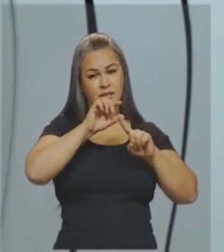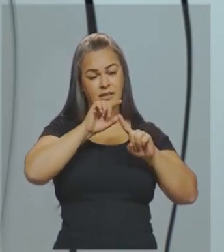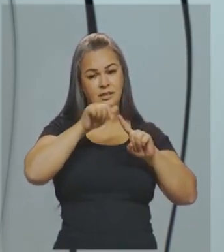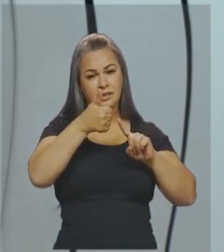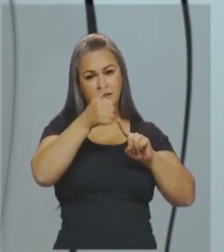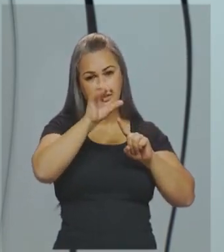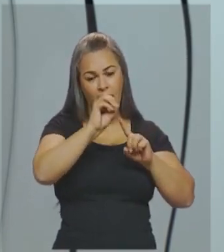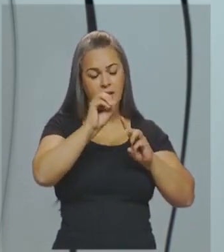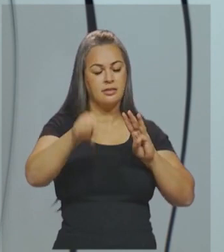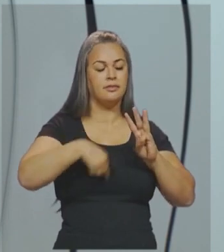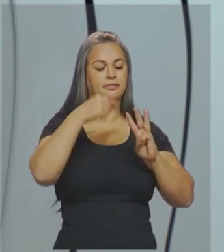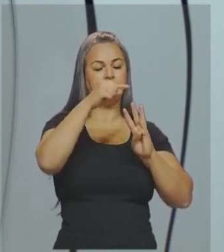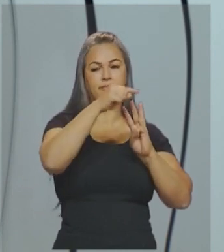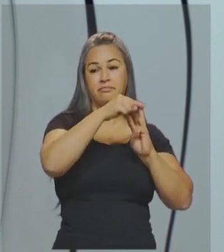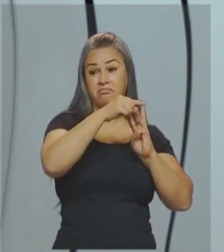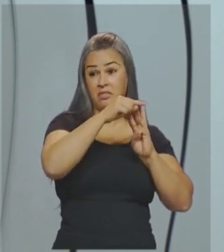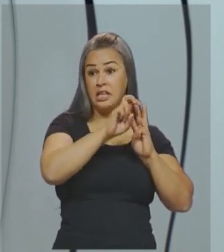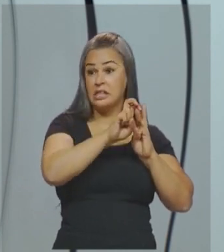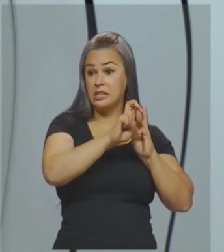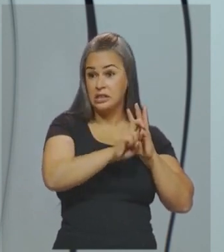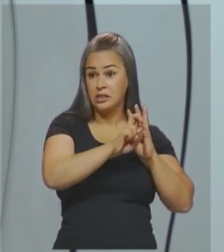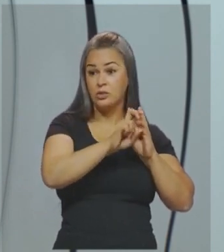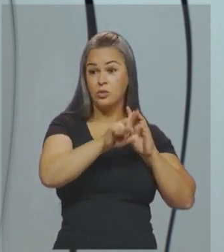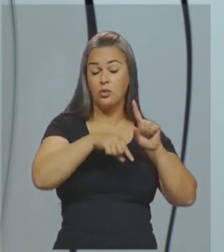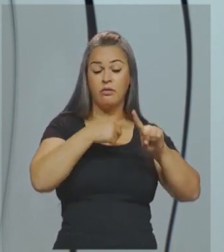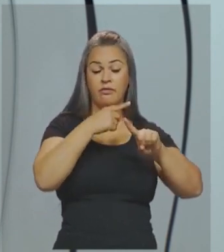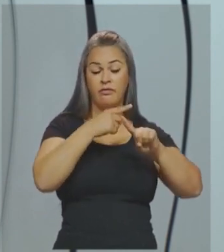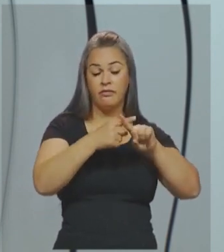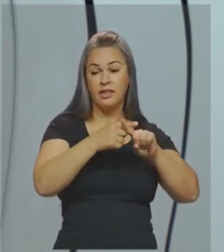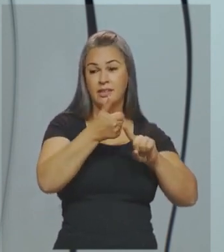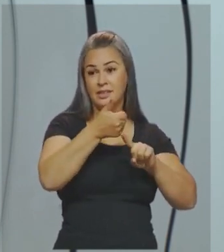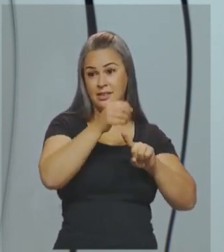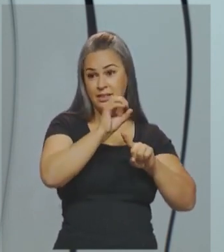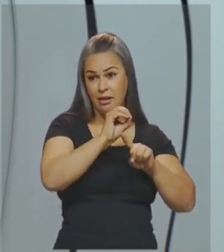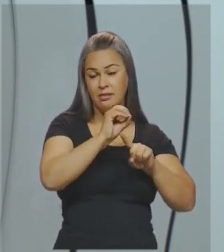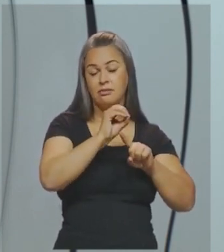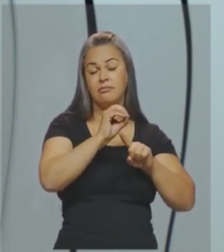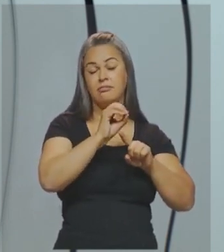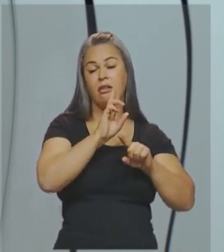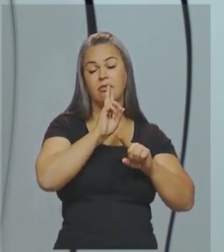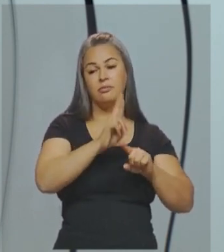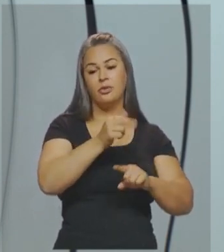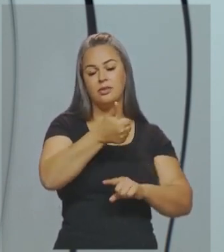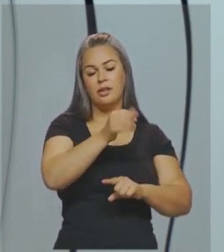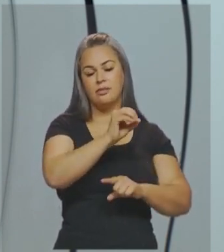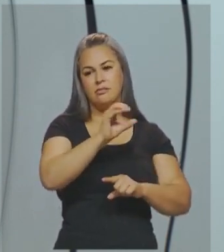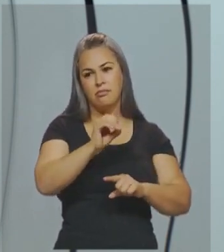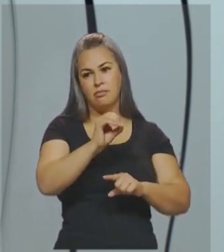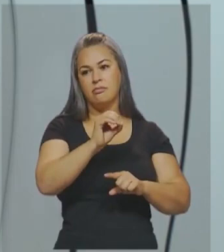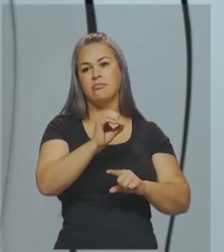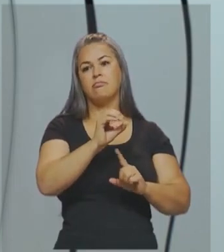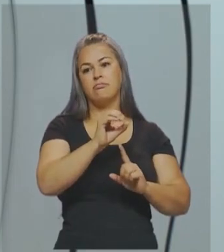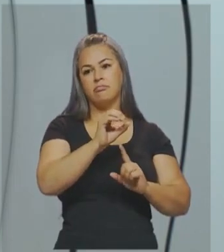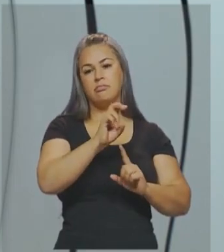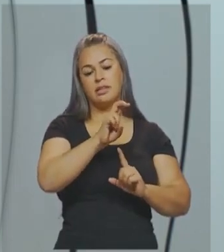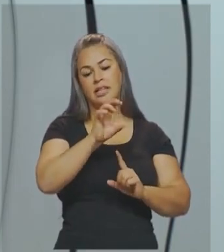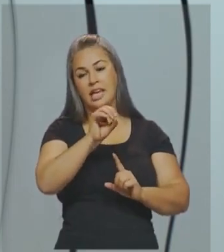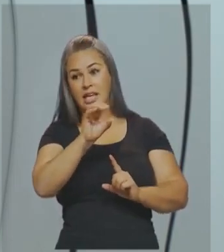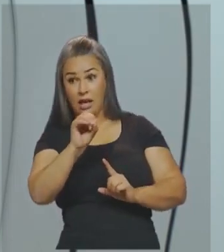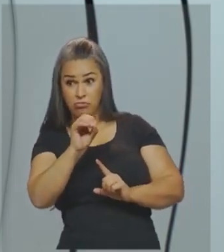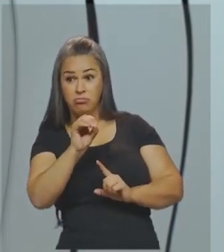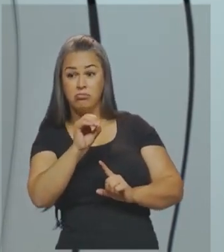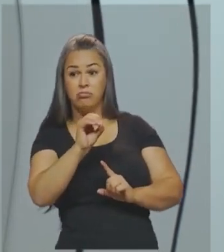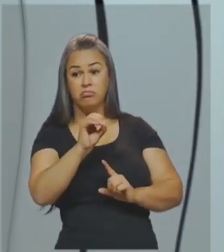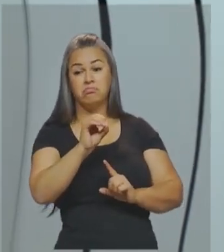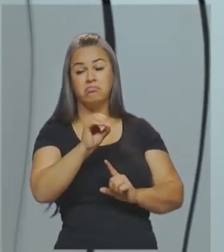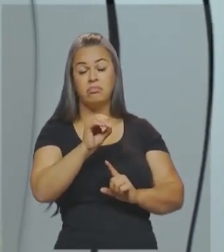centena, é 5 vezes 100, porque centena é de 100, então 5 vezes 100, 500.